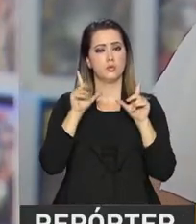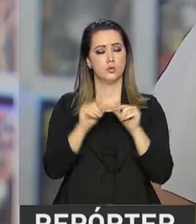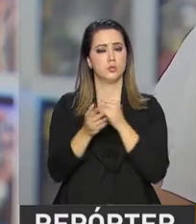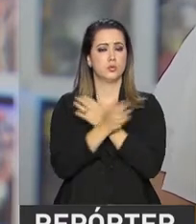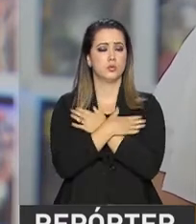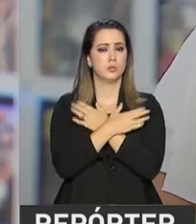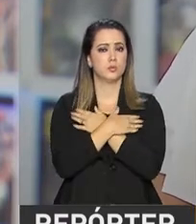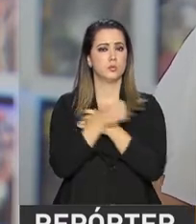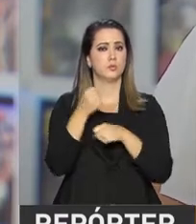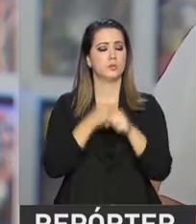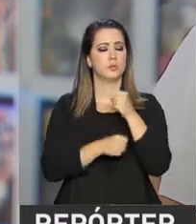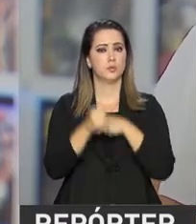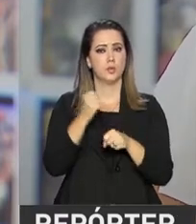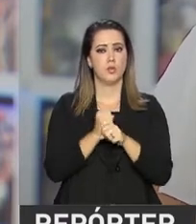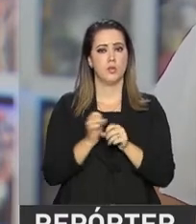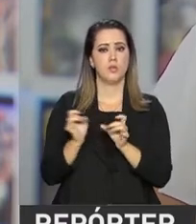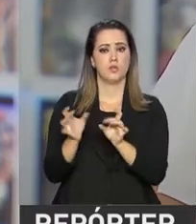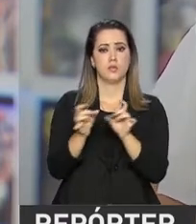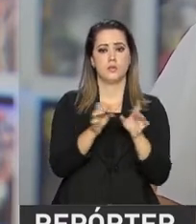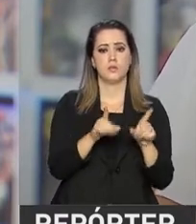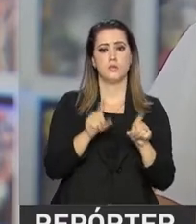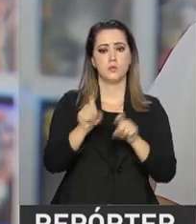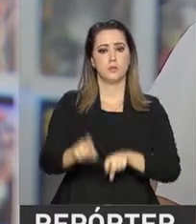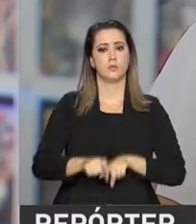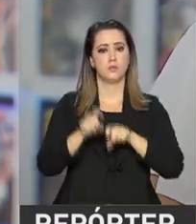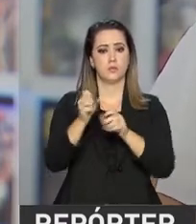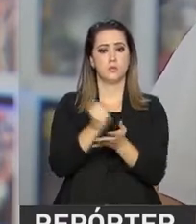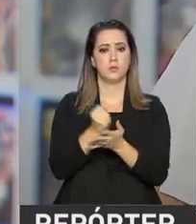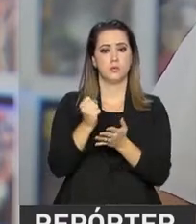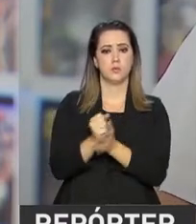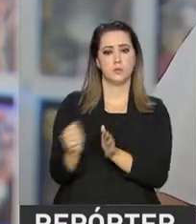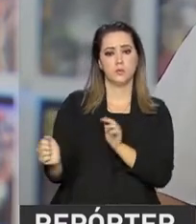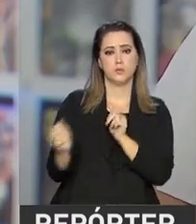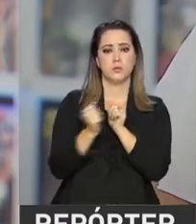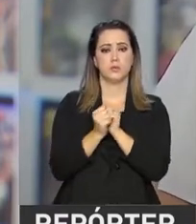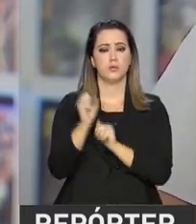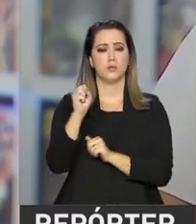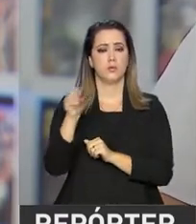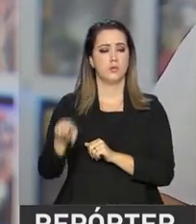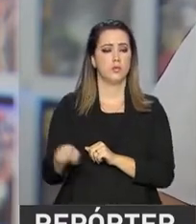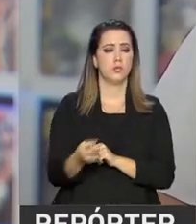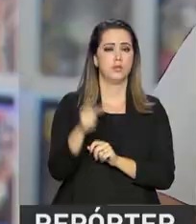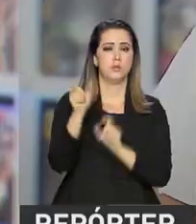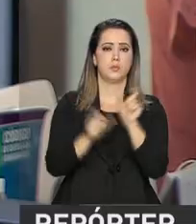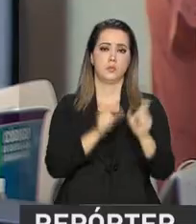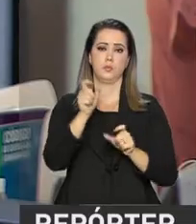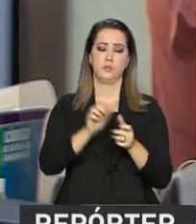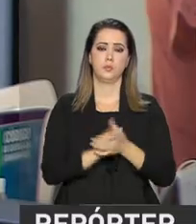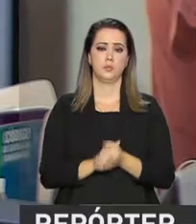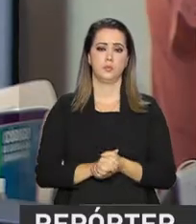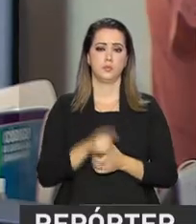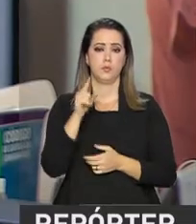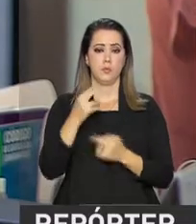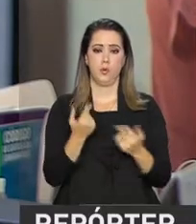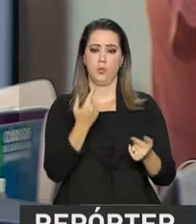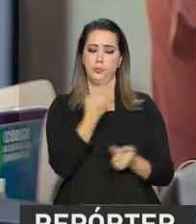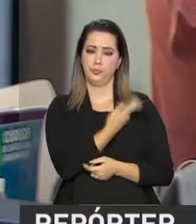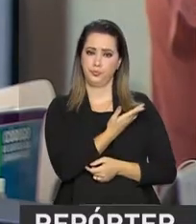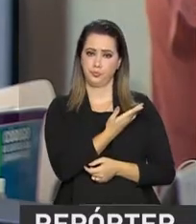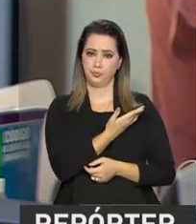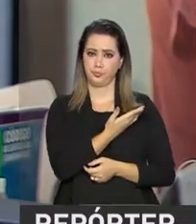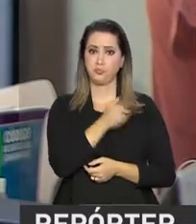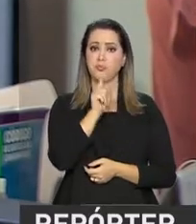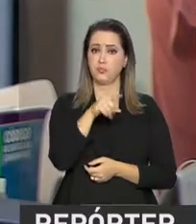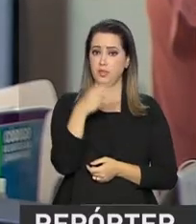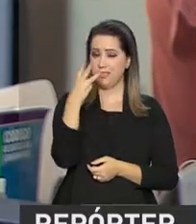desempregados. No ano passado, o comércio e a agropecuária contrataram juntos 80 mil trabalhadores. Foi o caso da Jéssica.